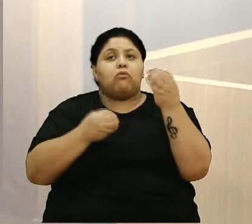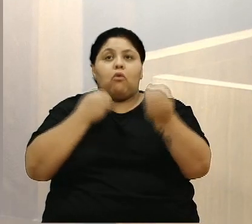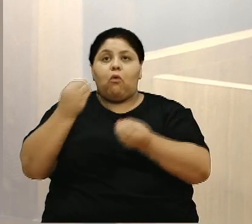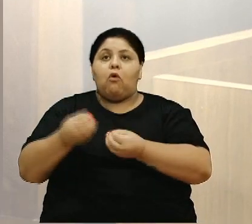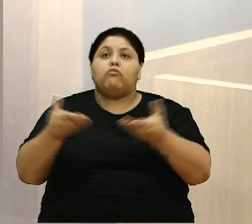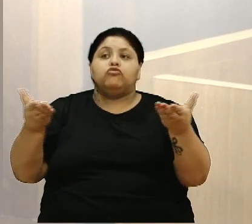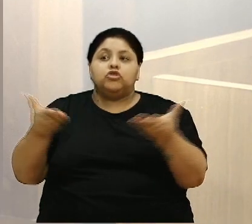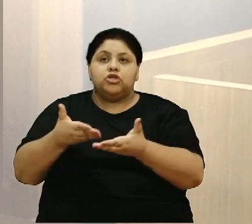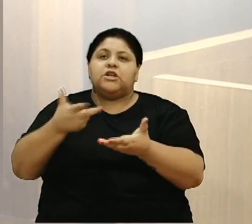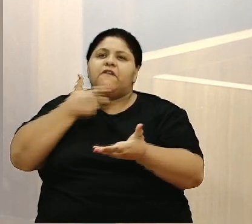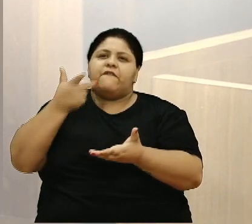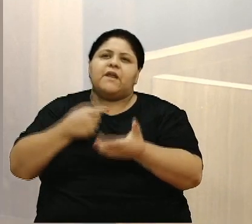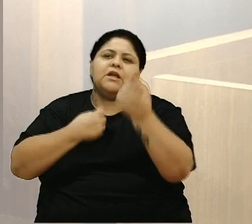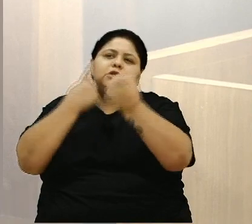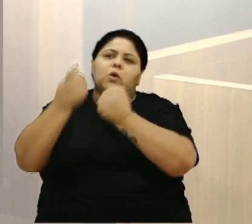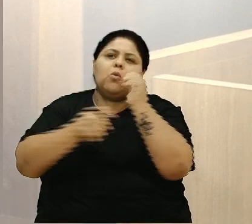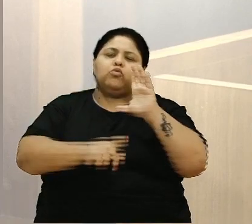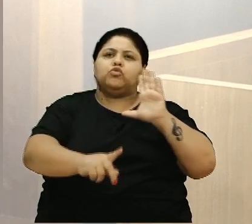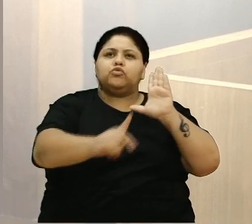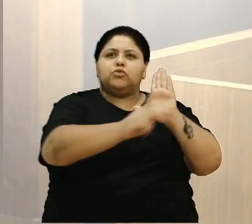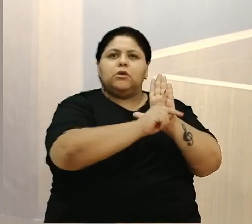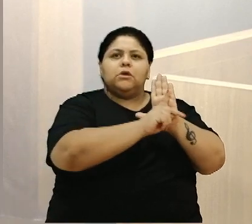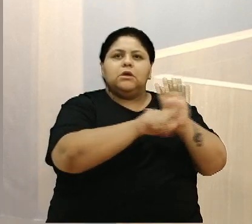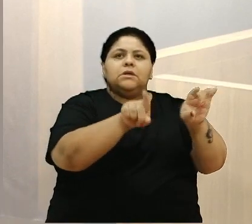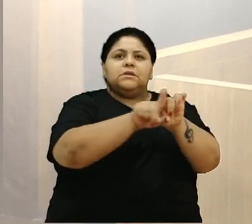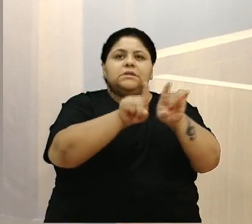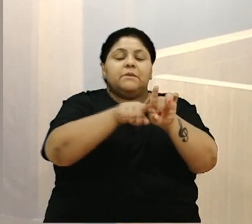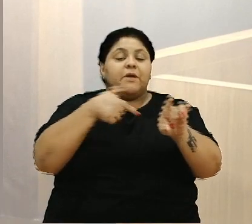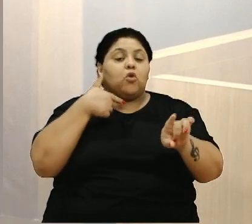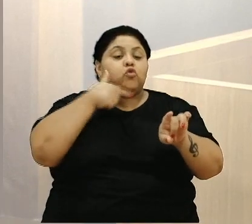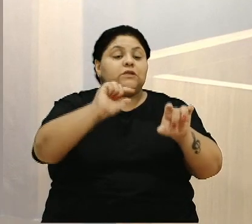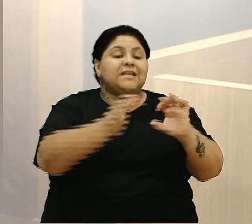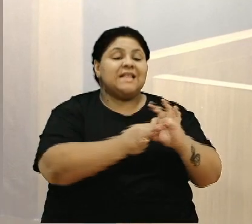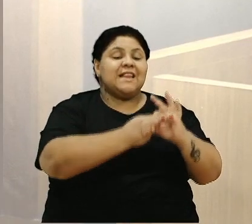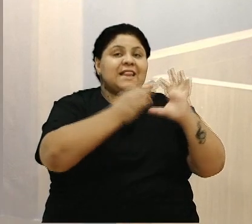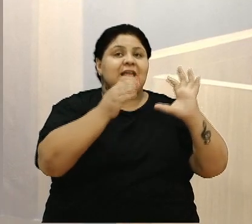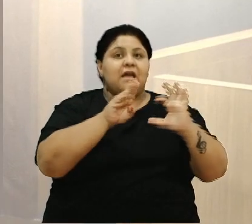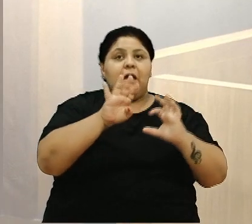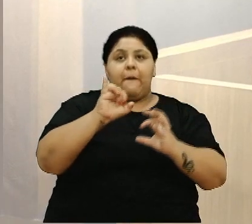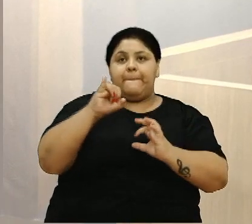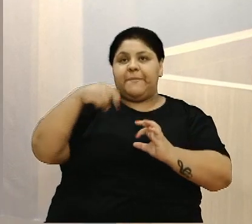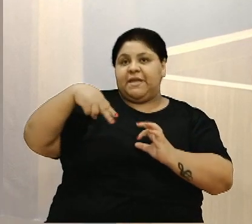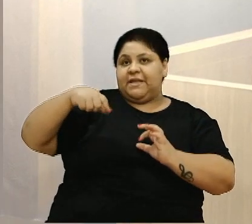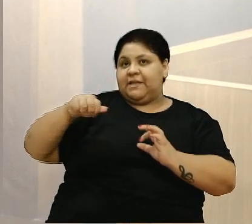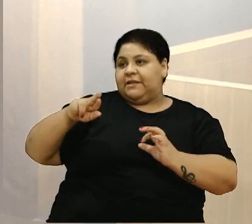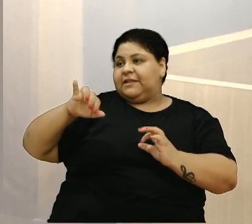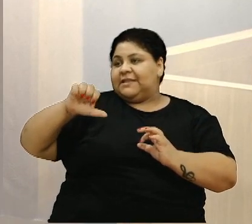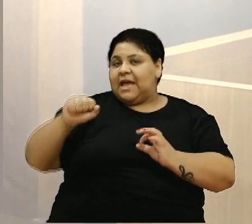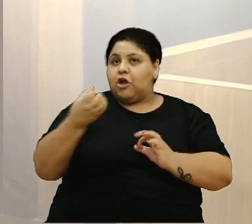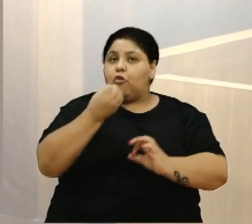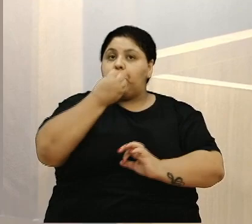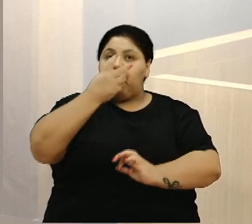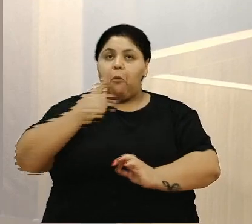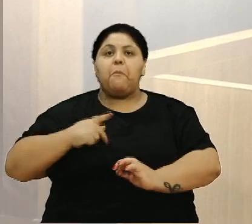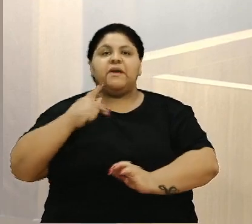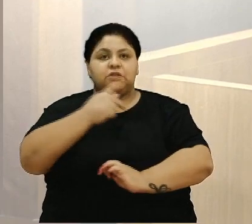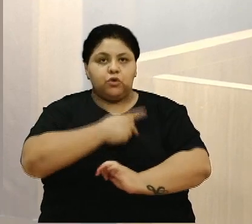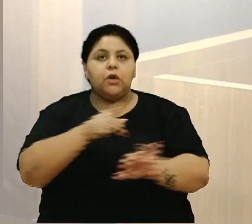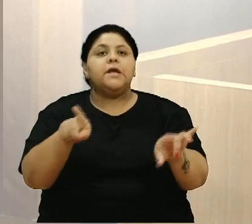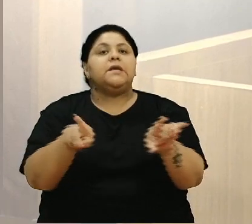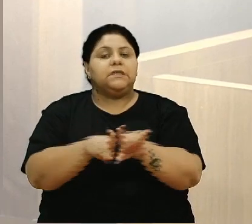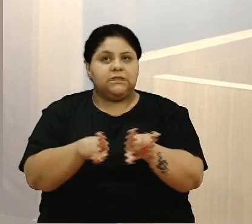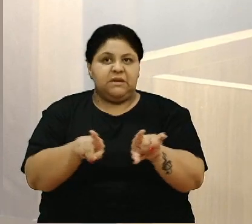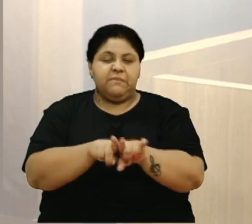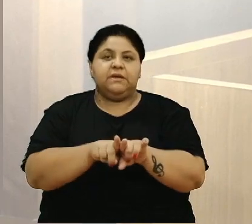outros projetos para também conseguirmos desafogar a Binário Bom Pastor, vereador Zanquim, que também ela